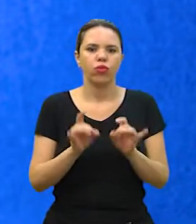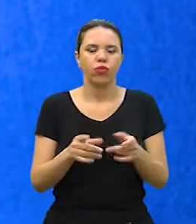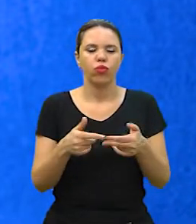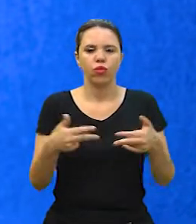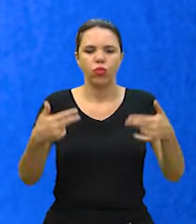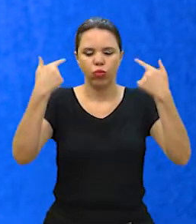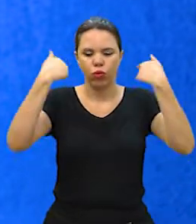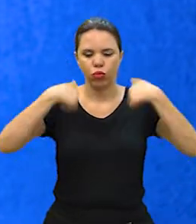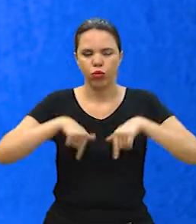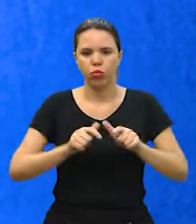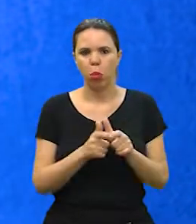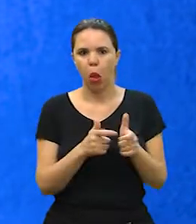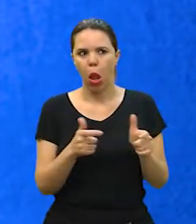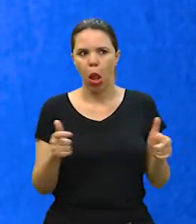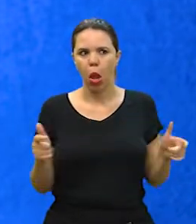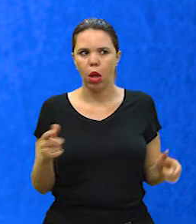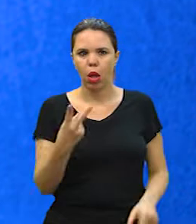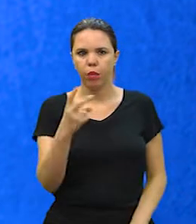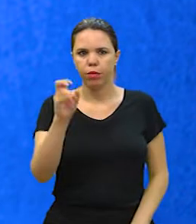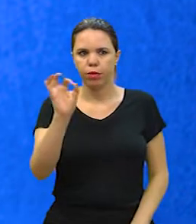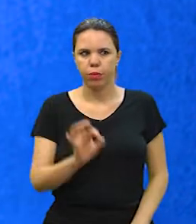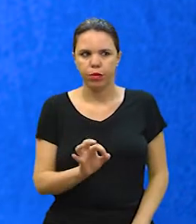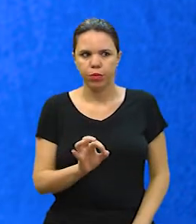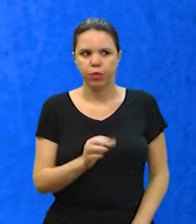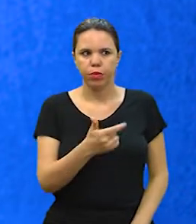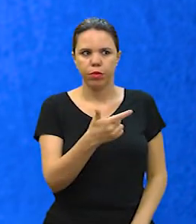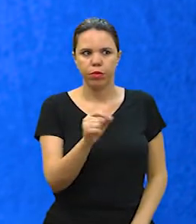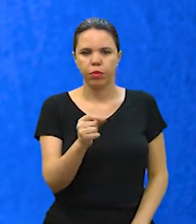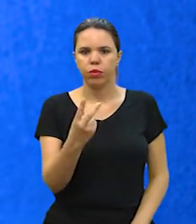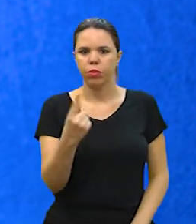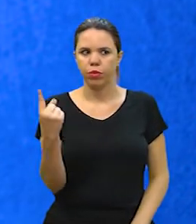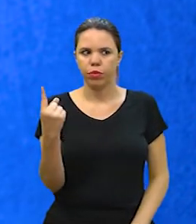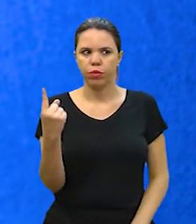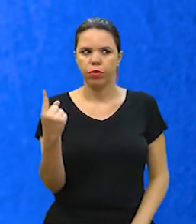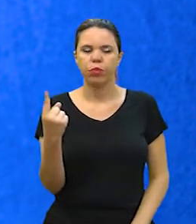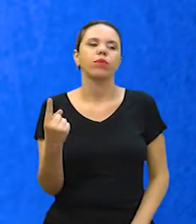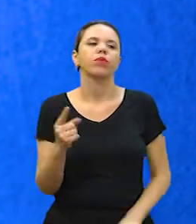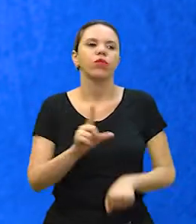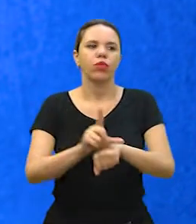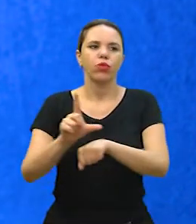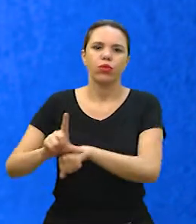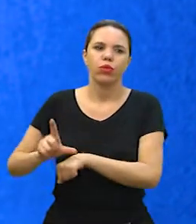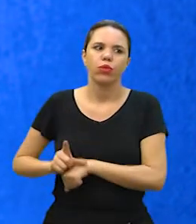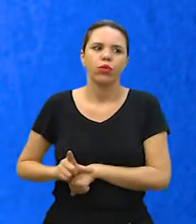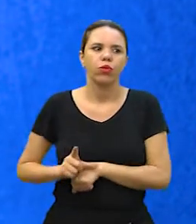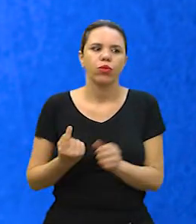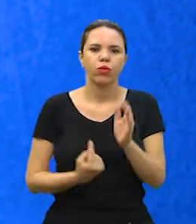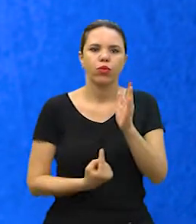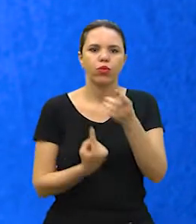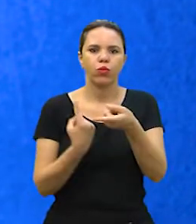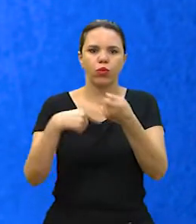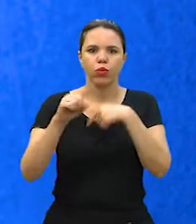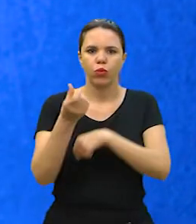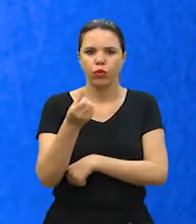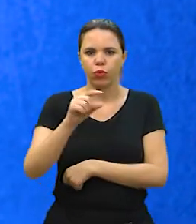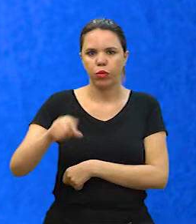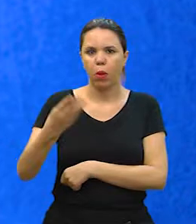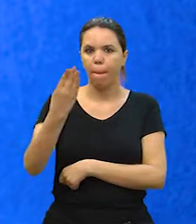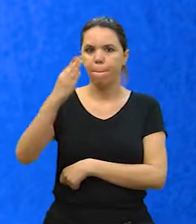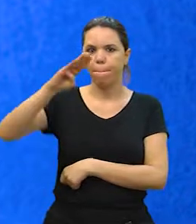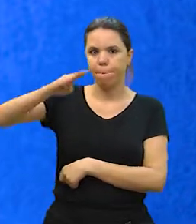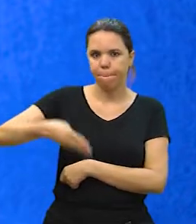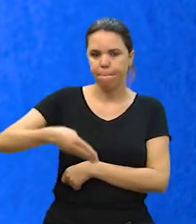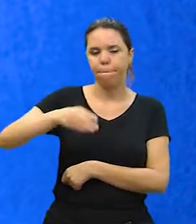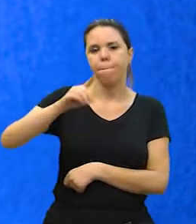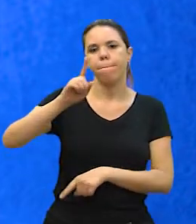de vestuário devem crescer 25% em 2021 no setor de varejo, com um salto para 6,2 bilhões